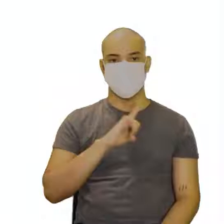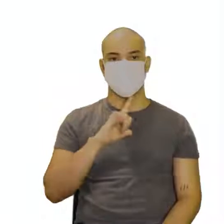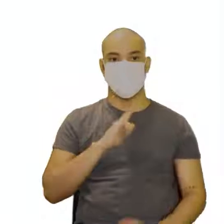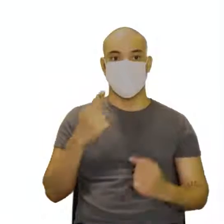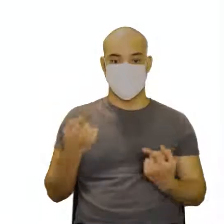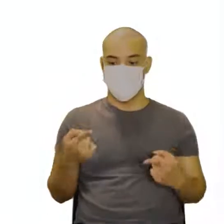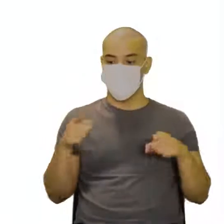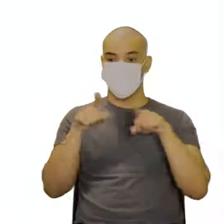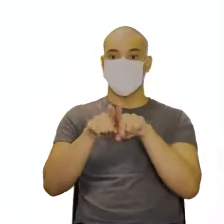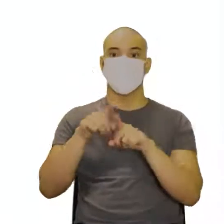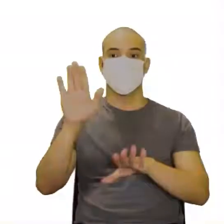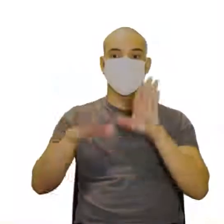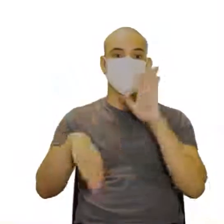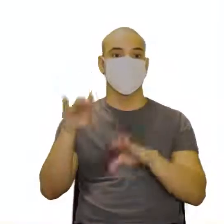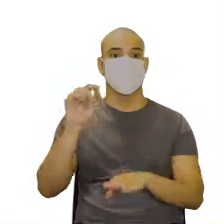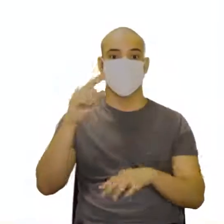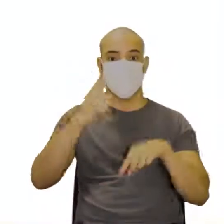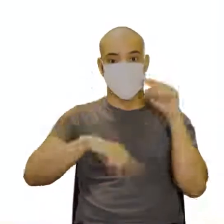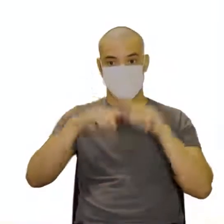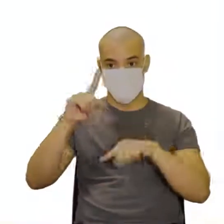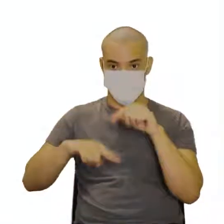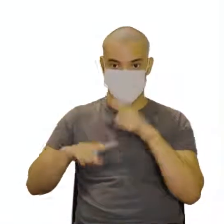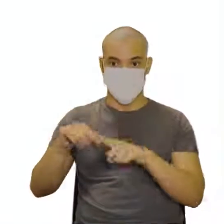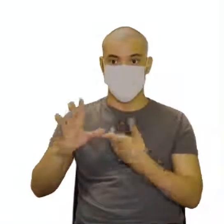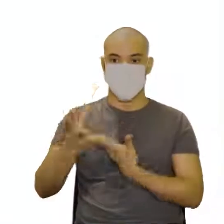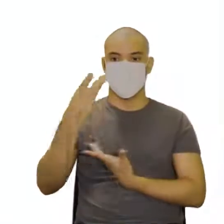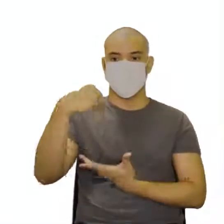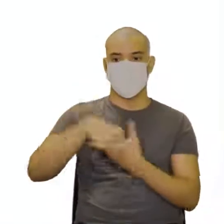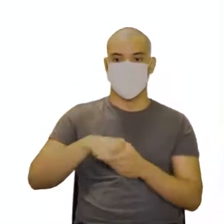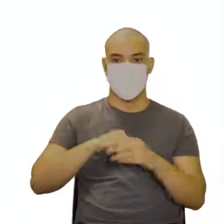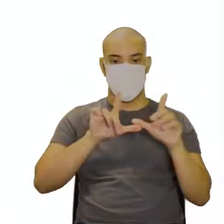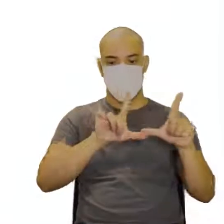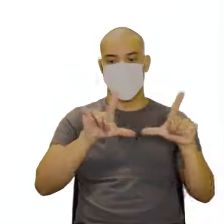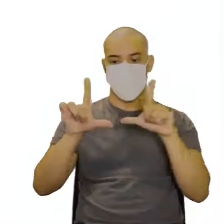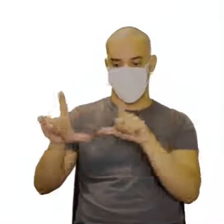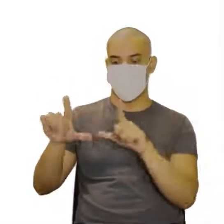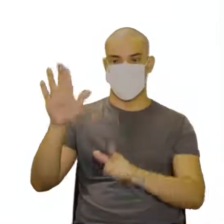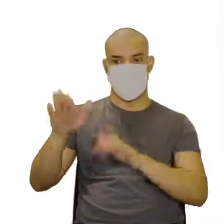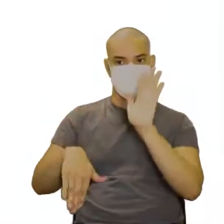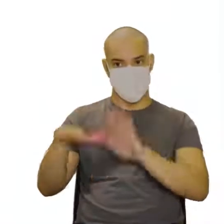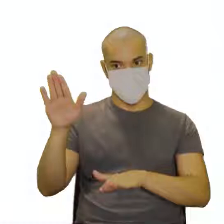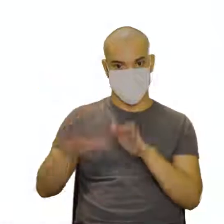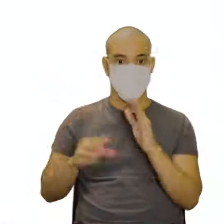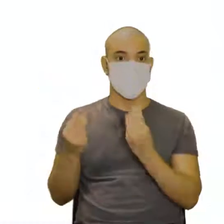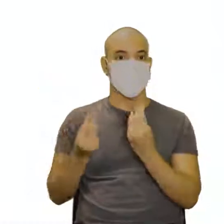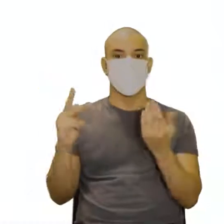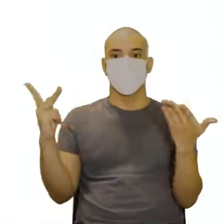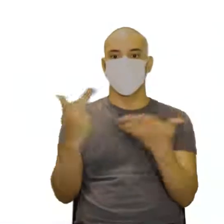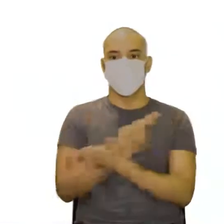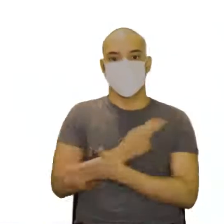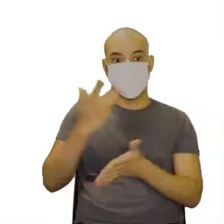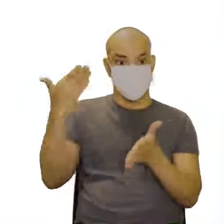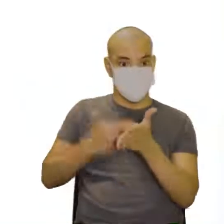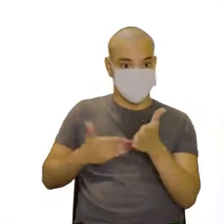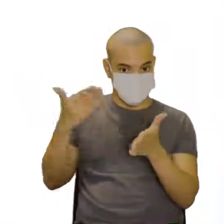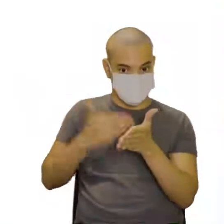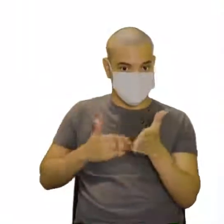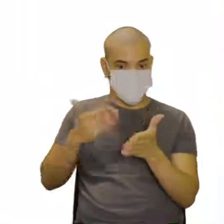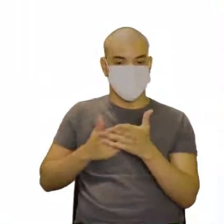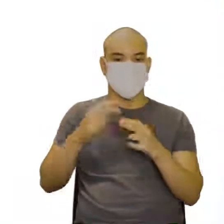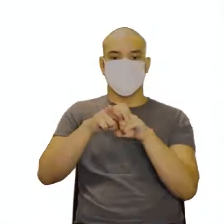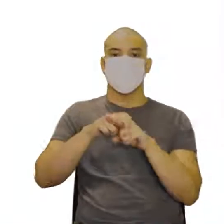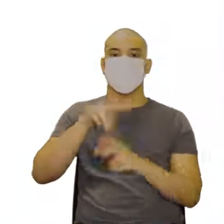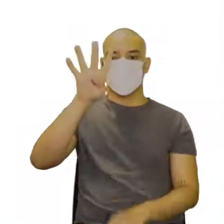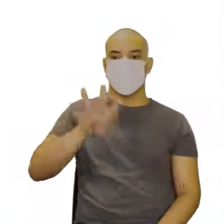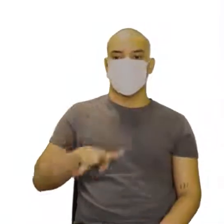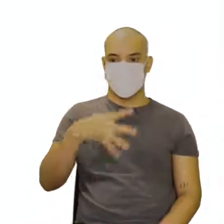elétrica, ela depende do tipo de material que é introduzido entre as placas, ok? Para fazer essa parte aí de isolamento elétrico. E nessa tabela